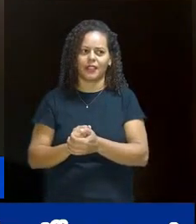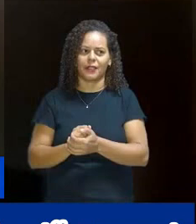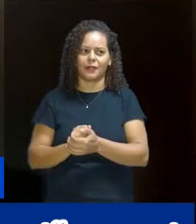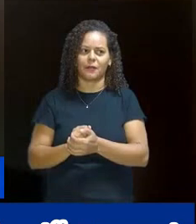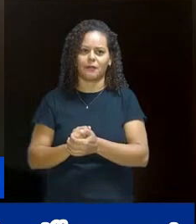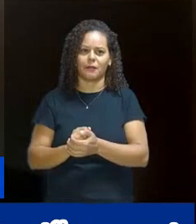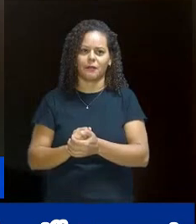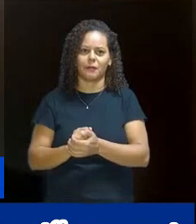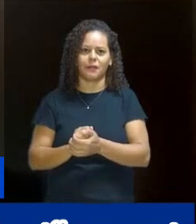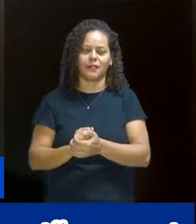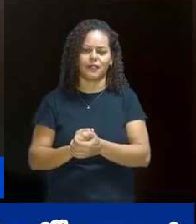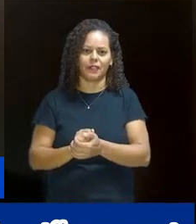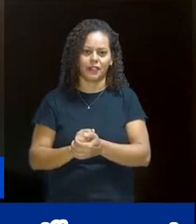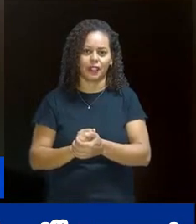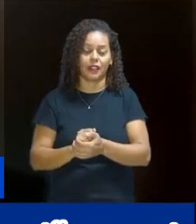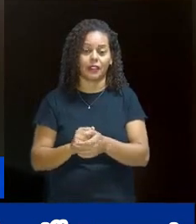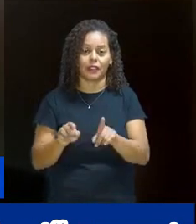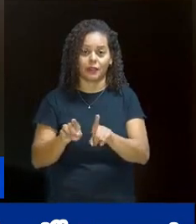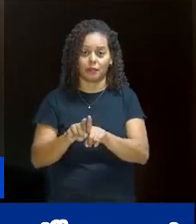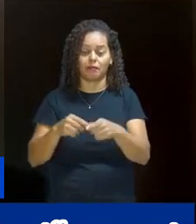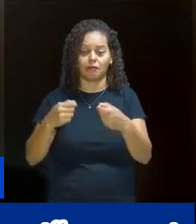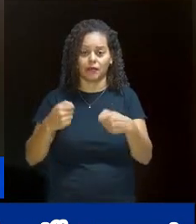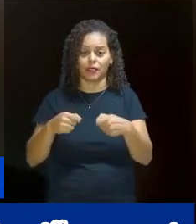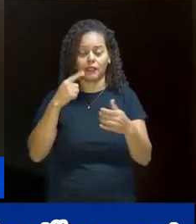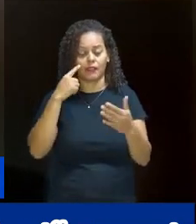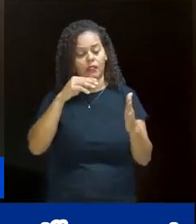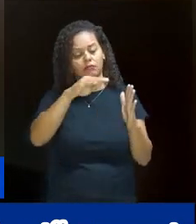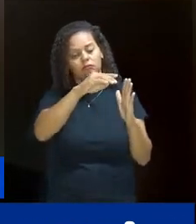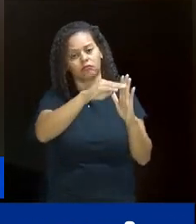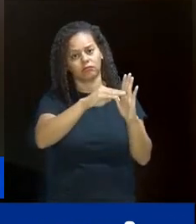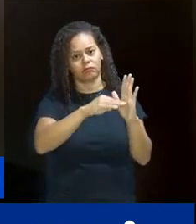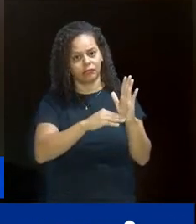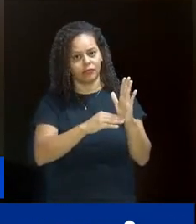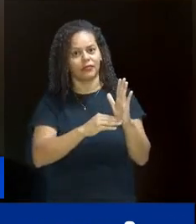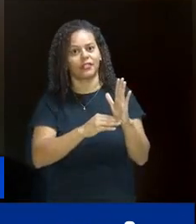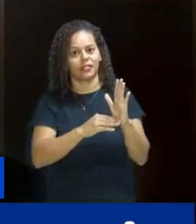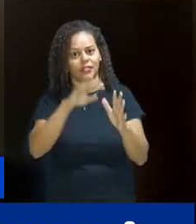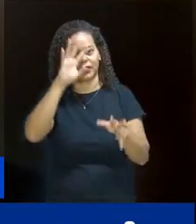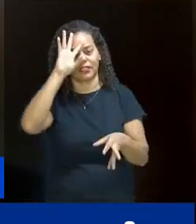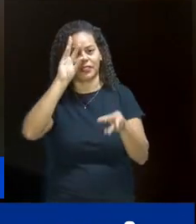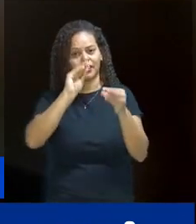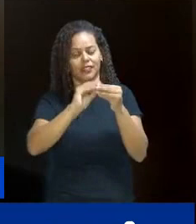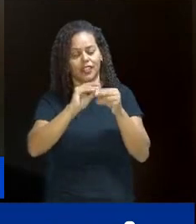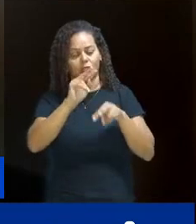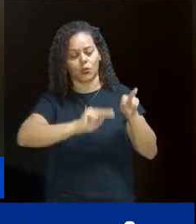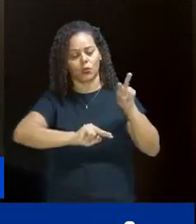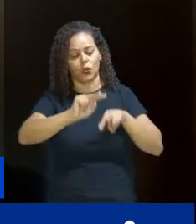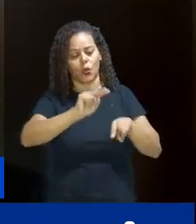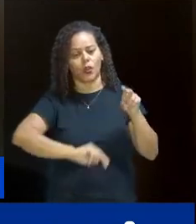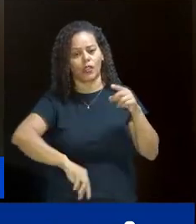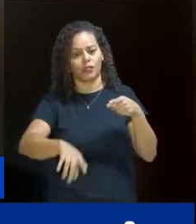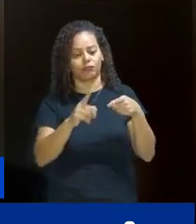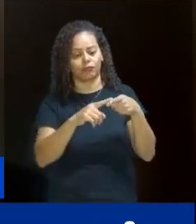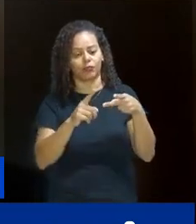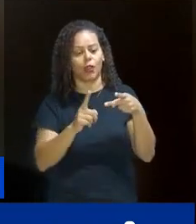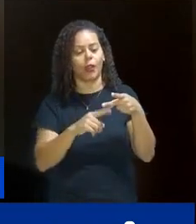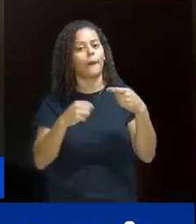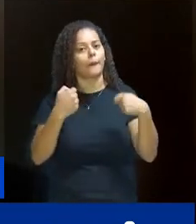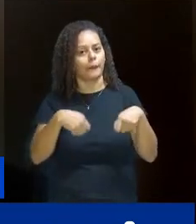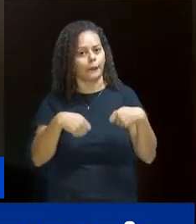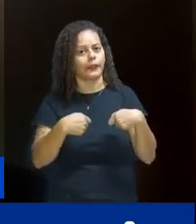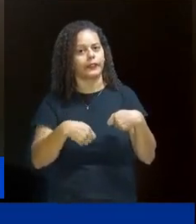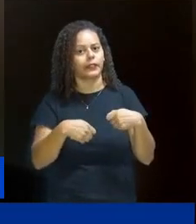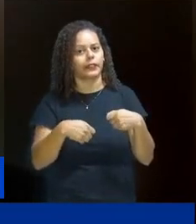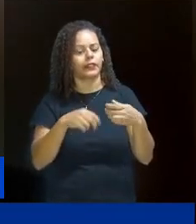adianto que acolho os pareceres acima mencionados tão somente na conclusão da análise das duas primeiras falhas,